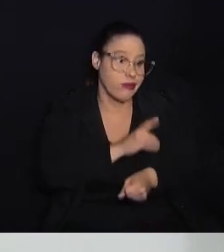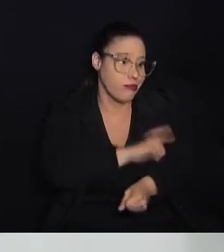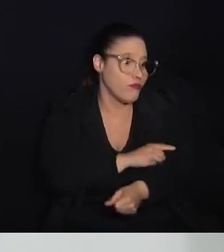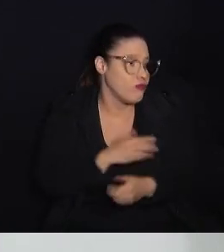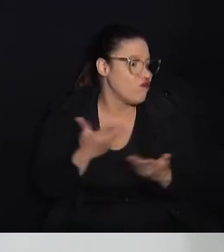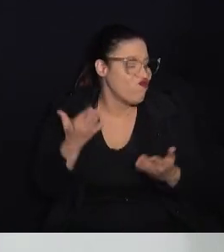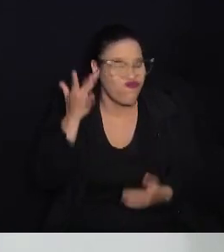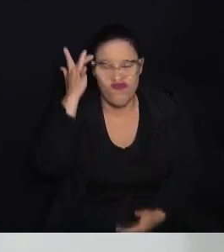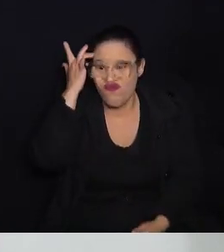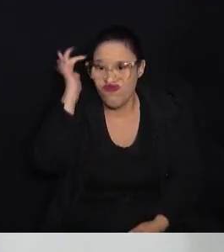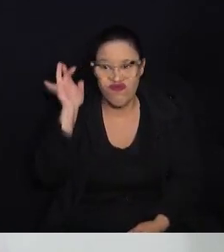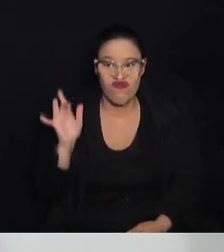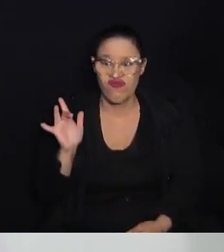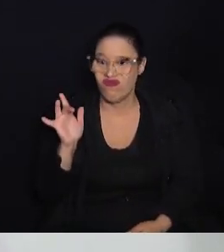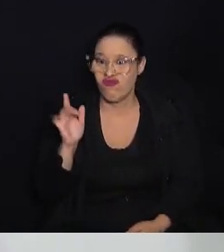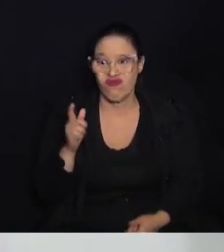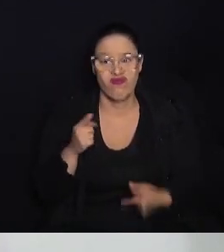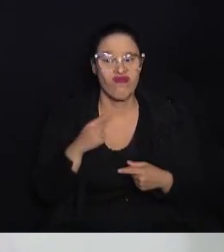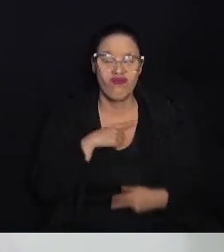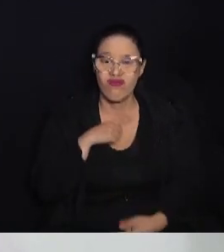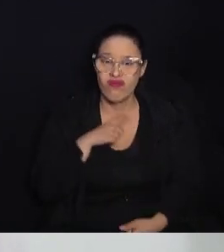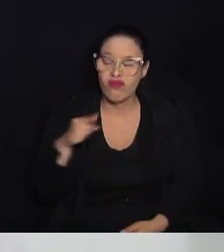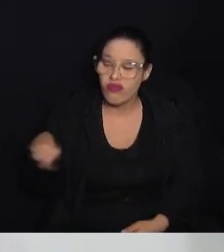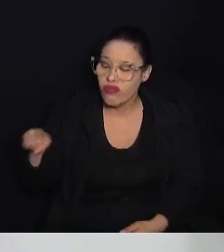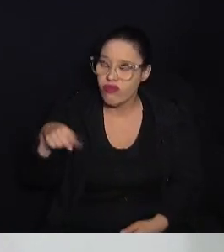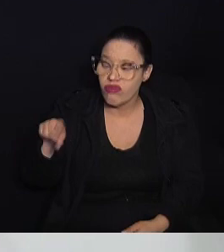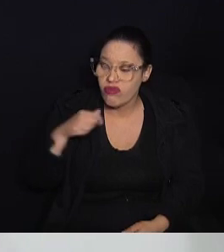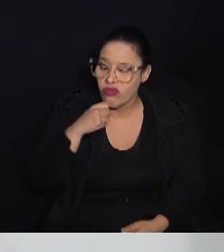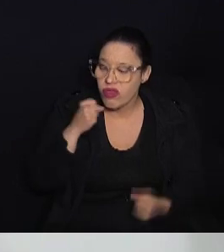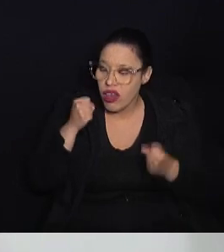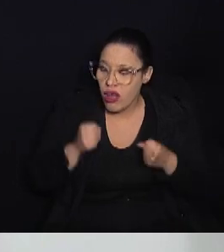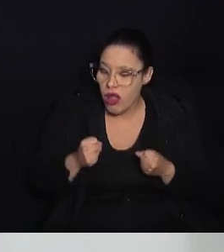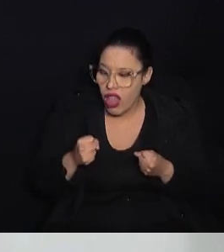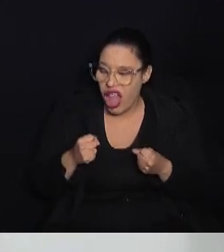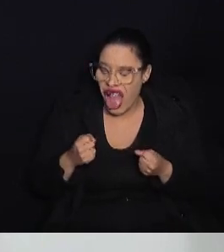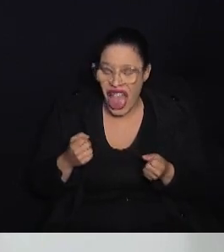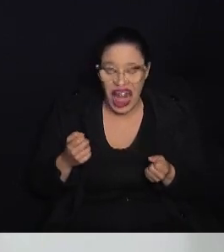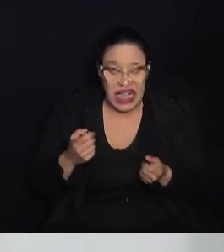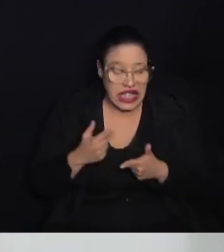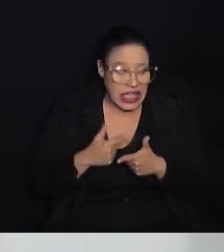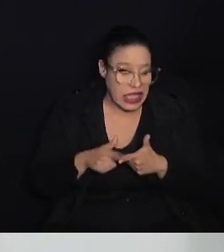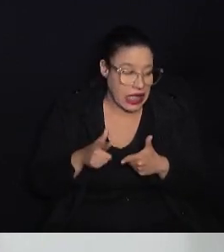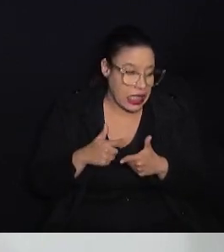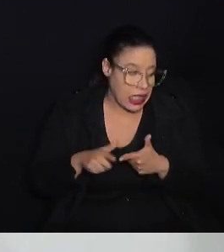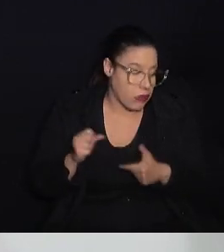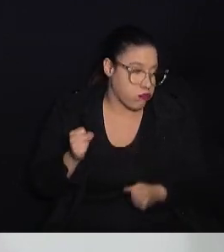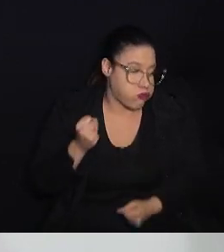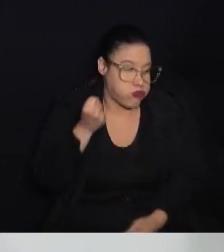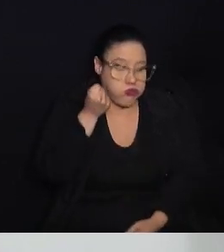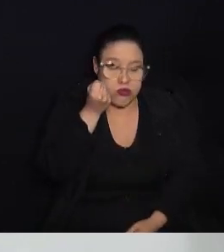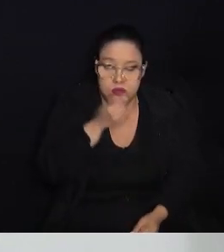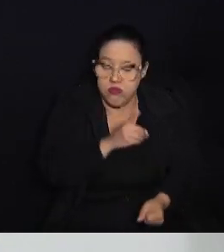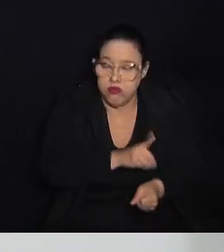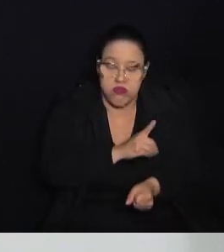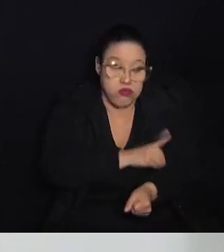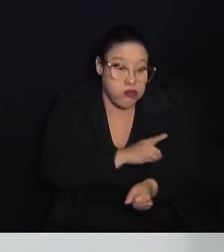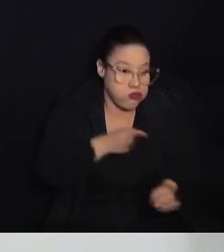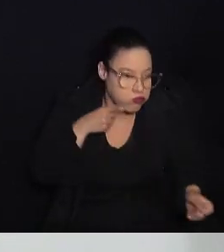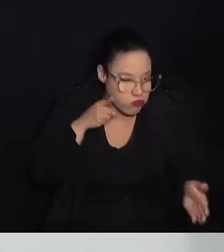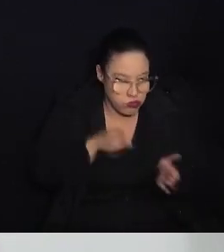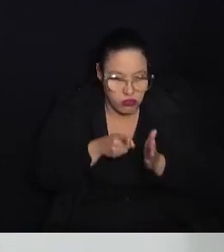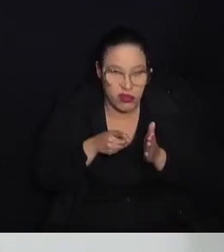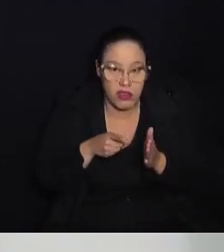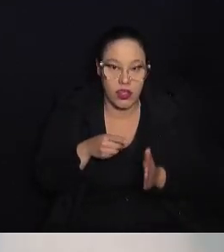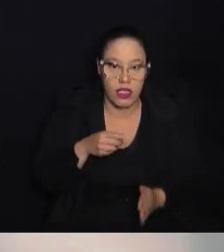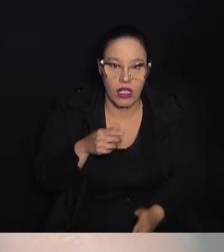não sabem que têm. E mesmo nessas pessoas, ele pode causar um estrago enorme. Diabetes sem ser